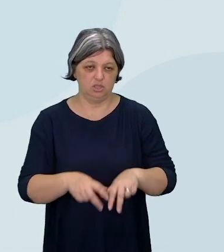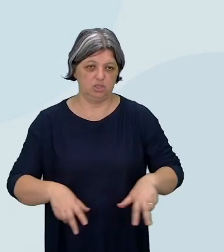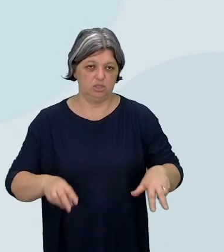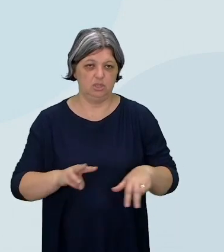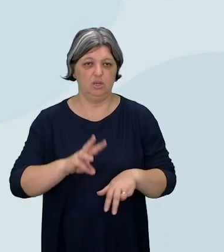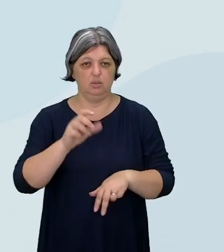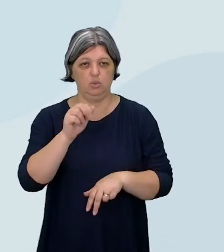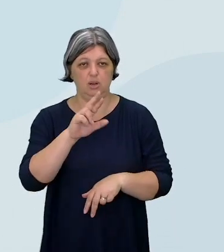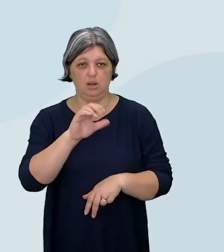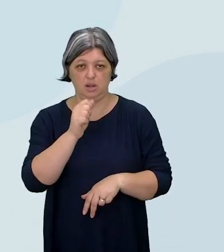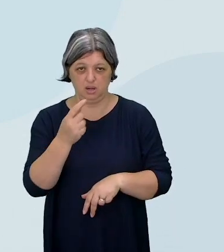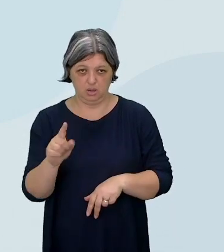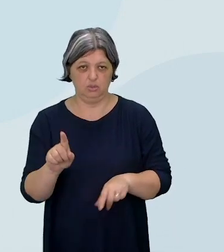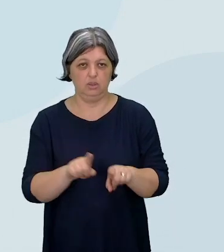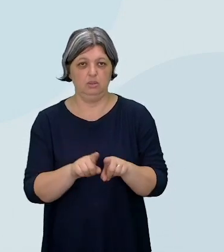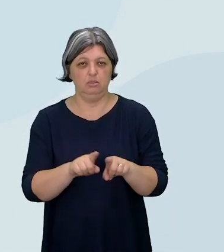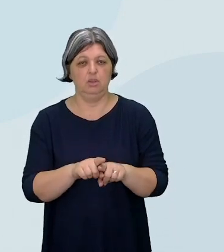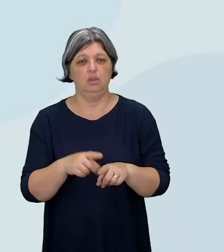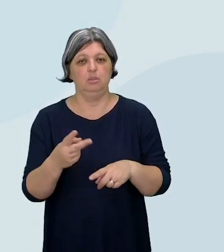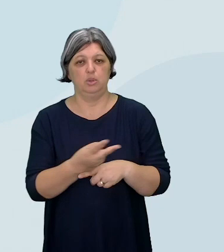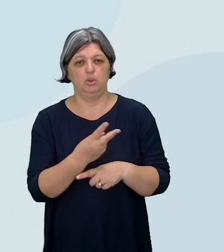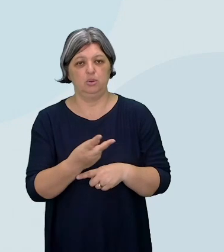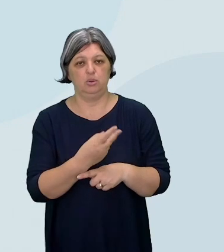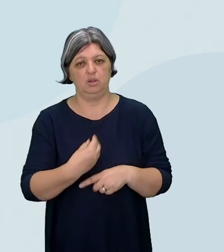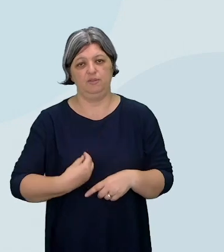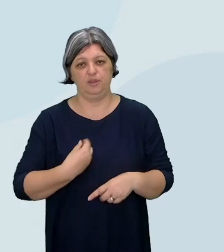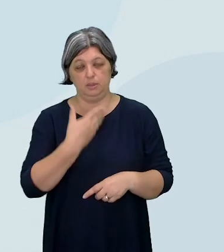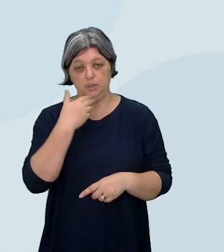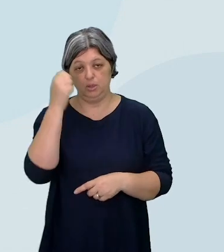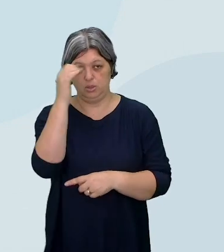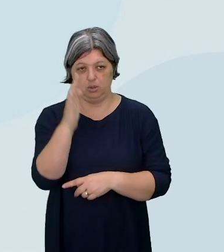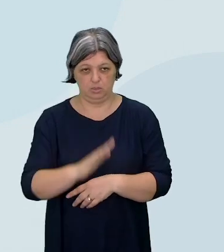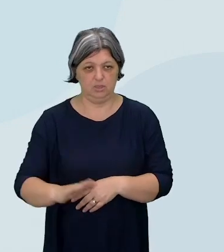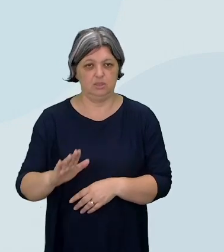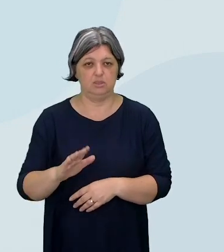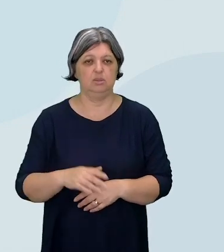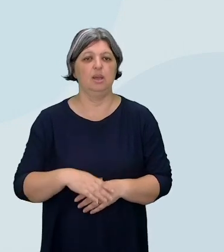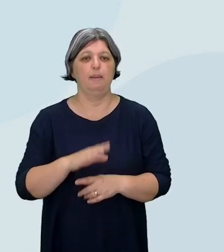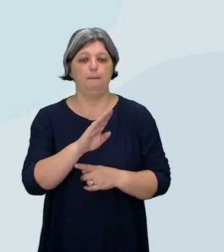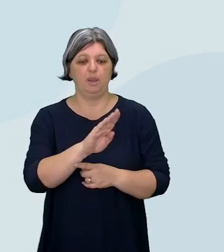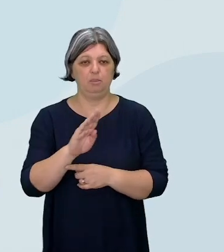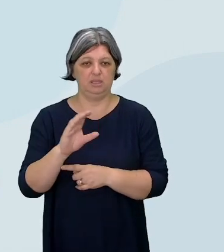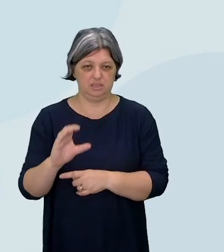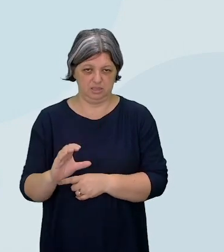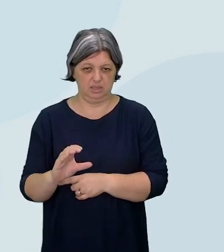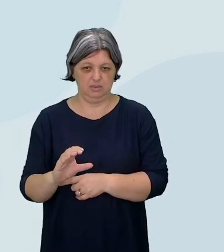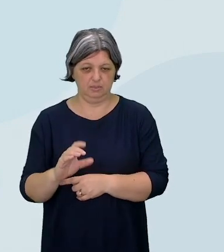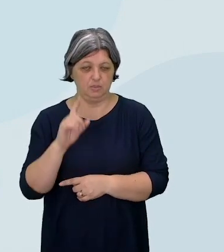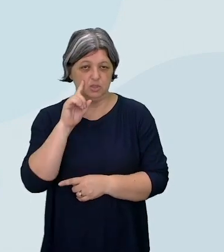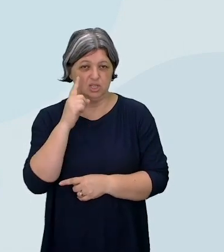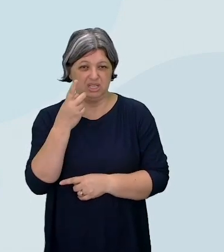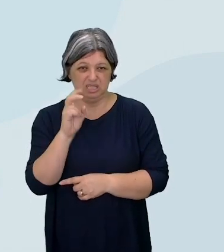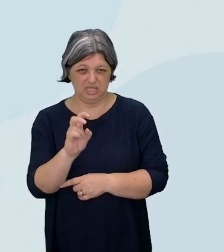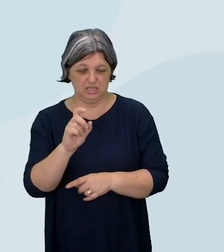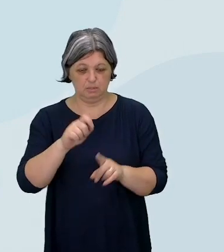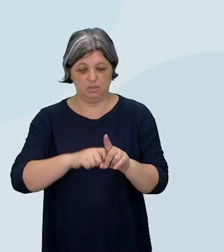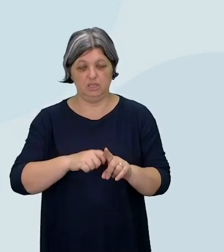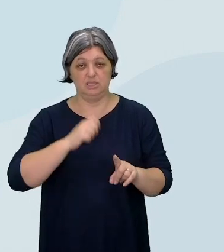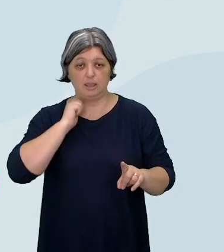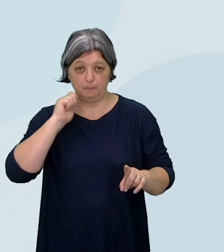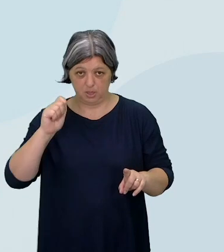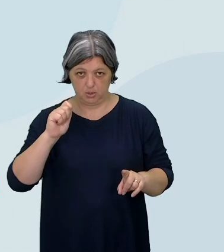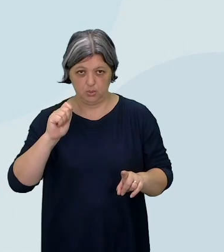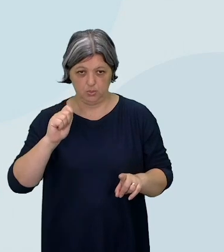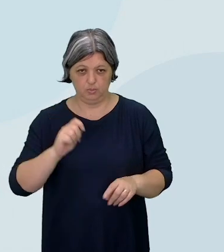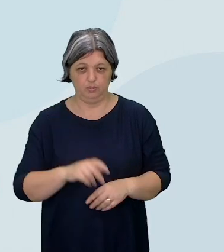vida melhor no Brasil. Também, essa, no caso, é da BBC. Essa é da BBC de 15 de abril, tá? Foi